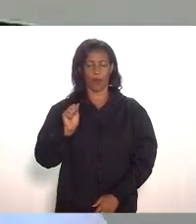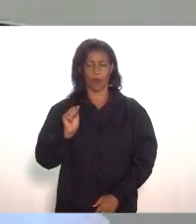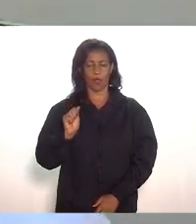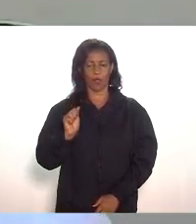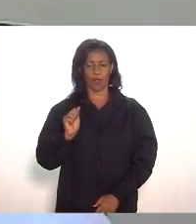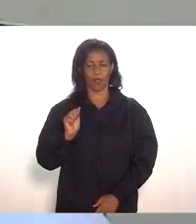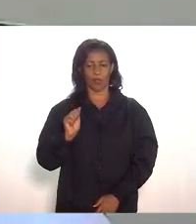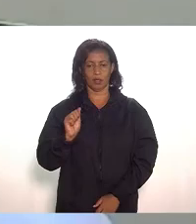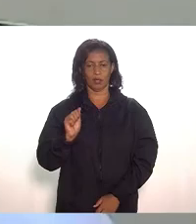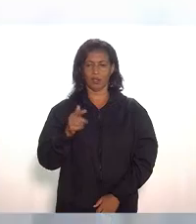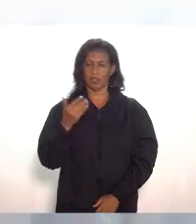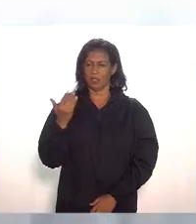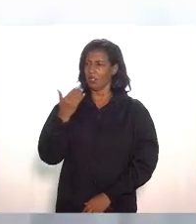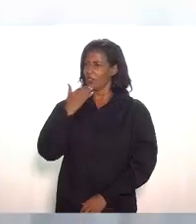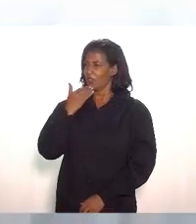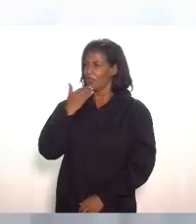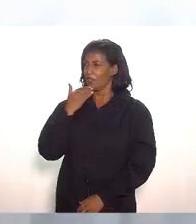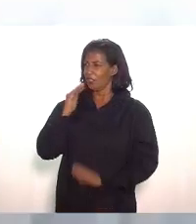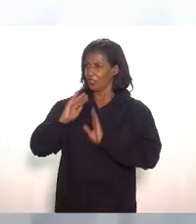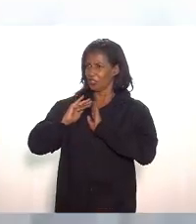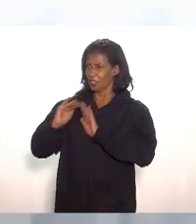Bacelar?